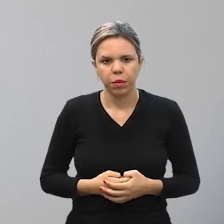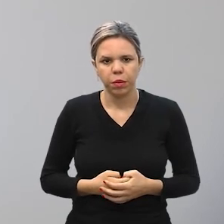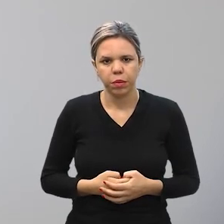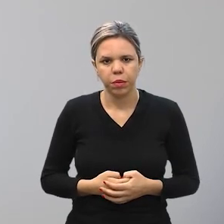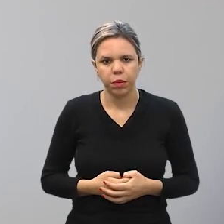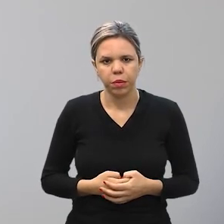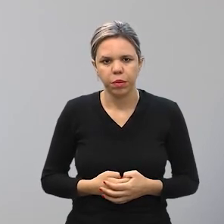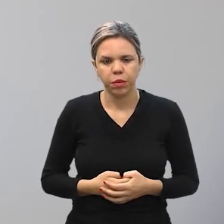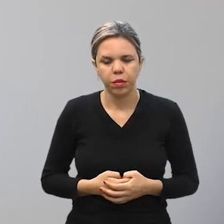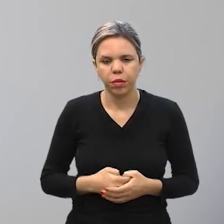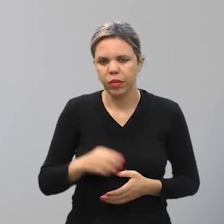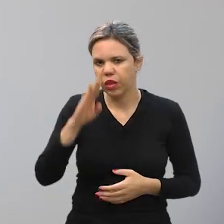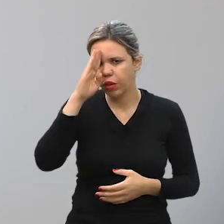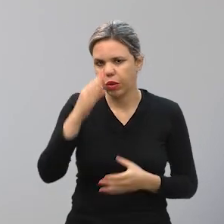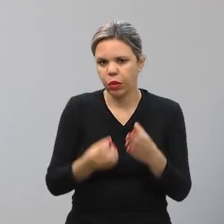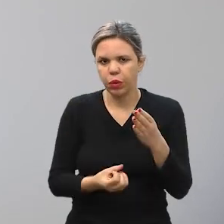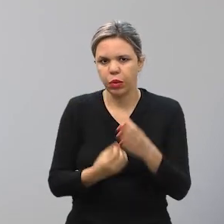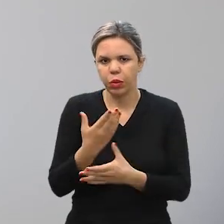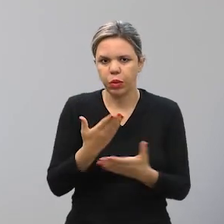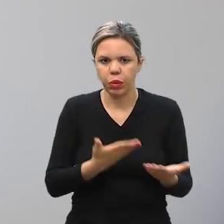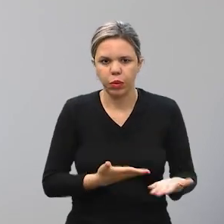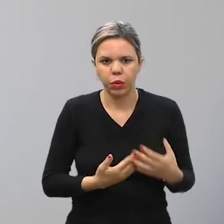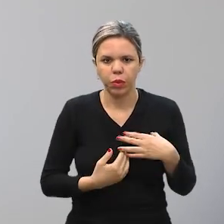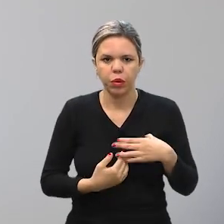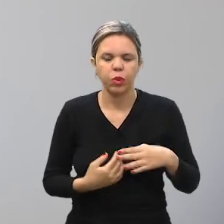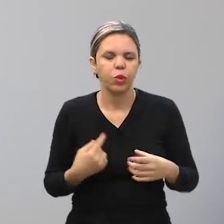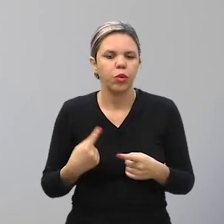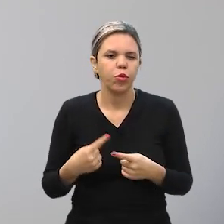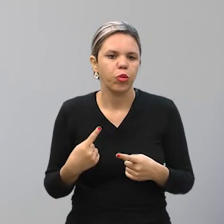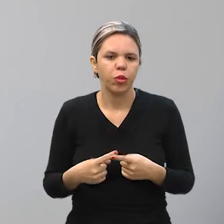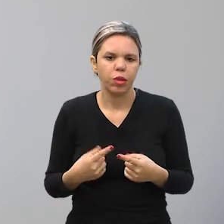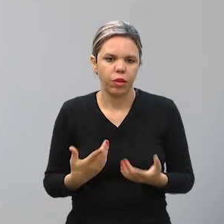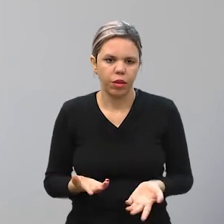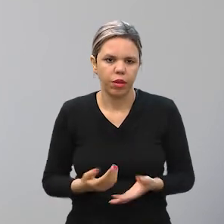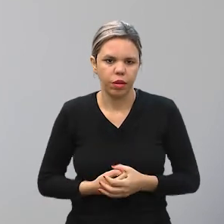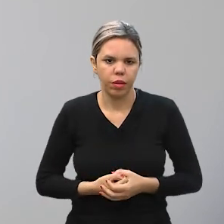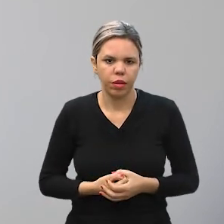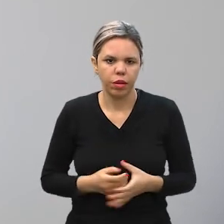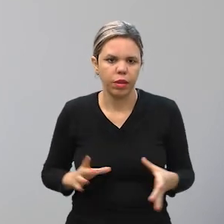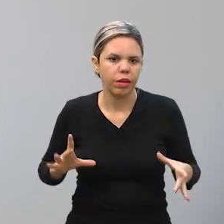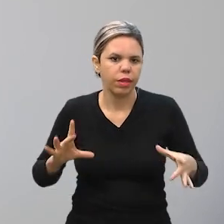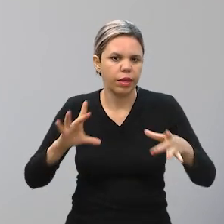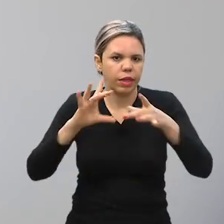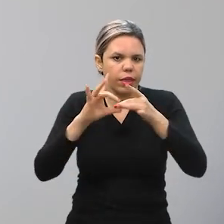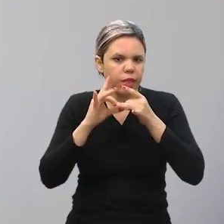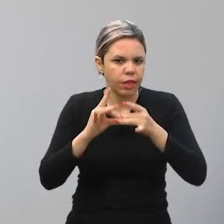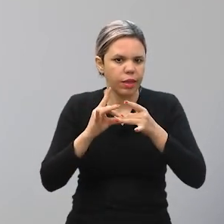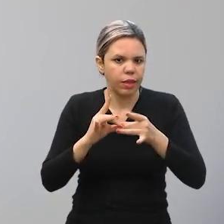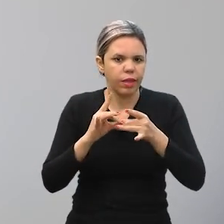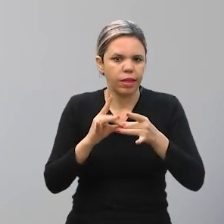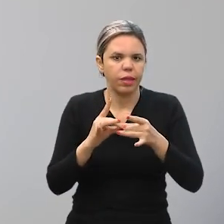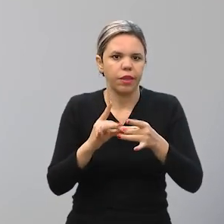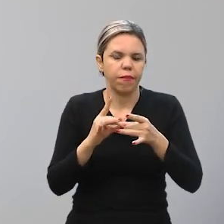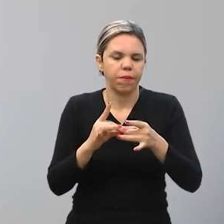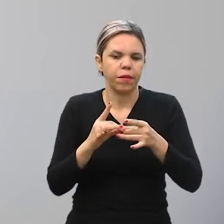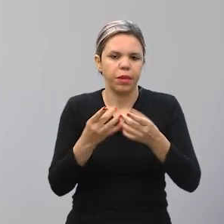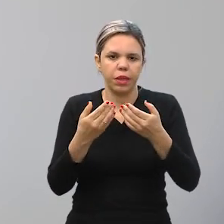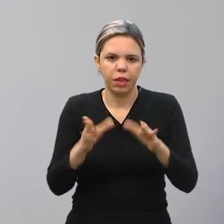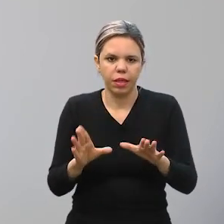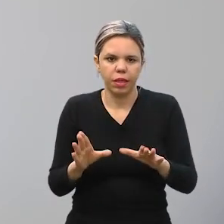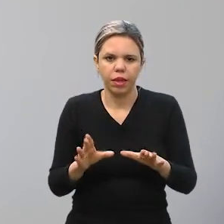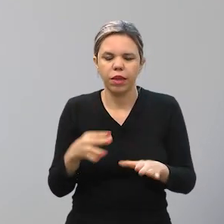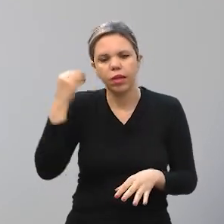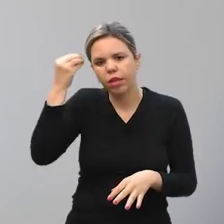E foi a coisa fundamental, porque permitiu um elo irrestrito entre